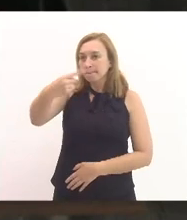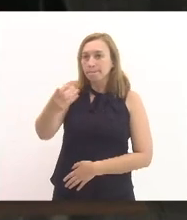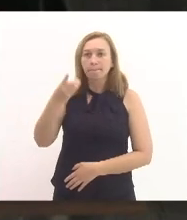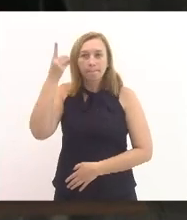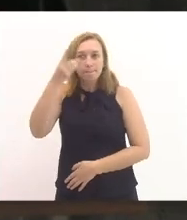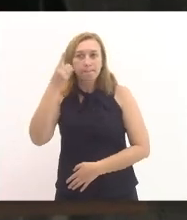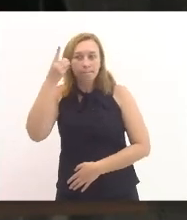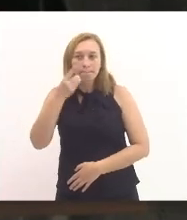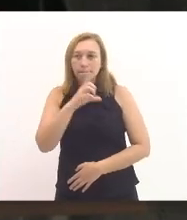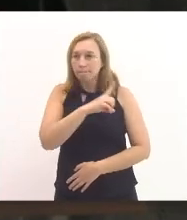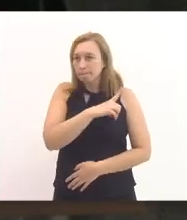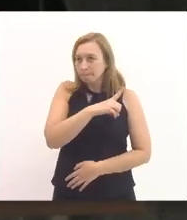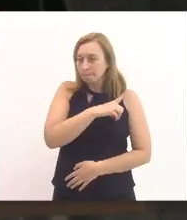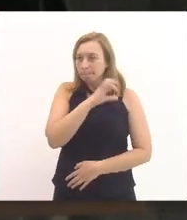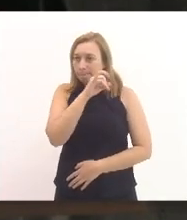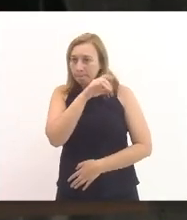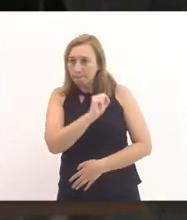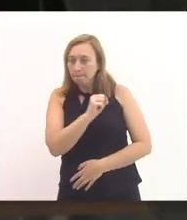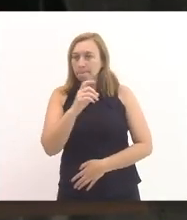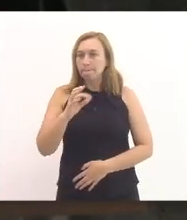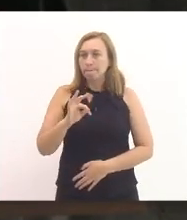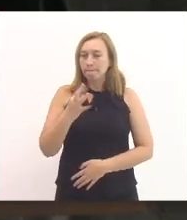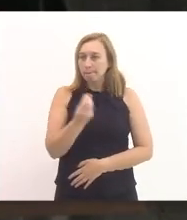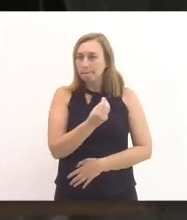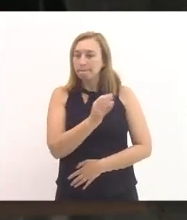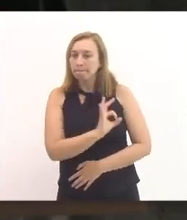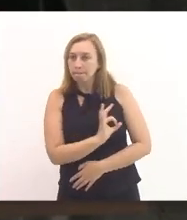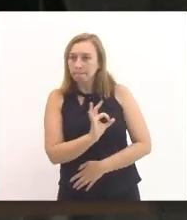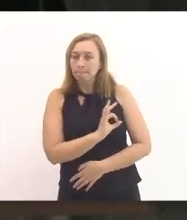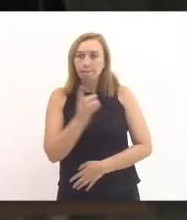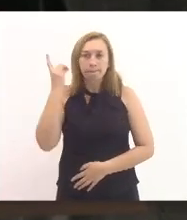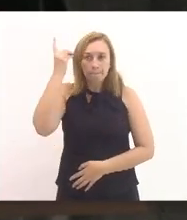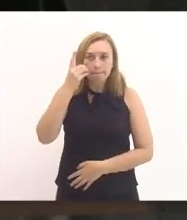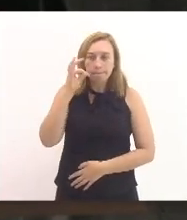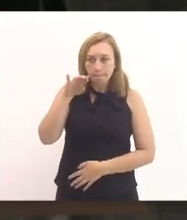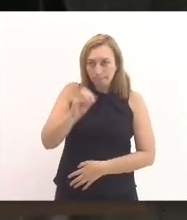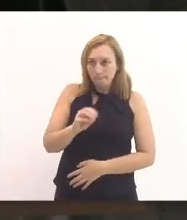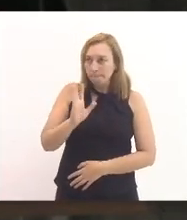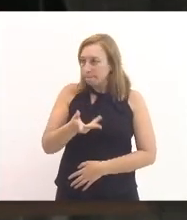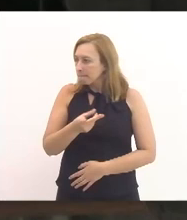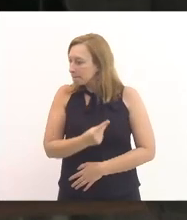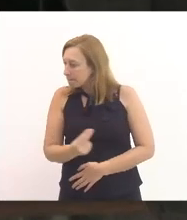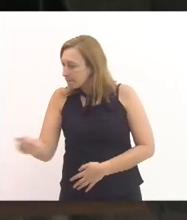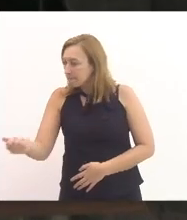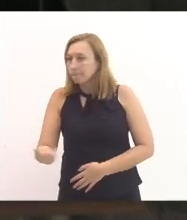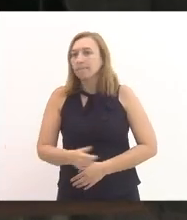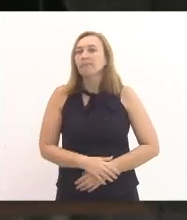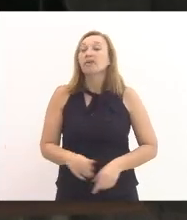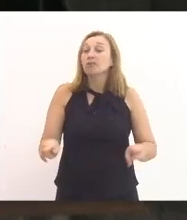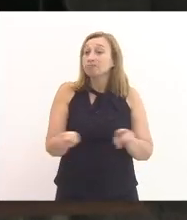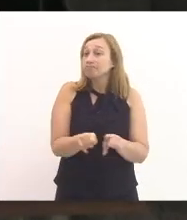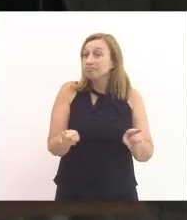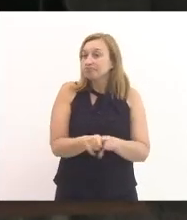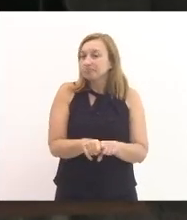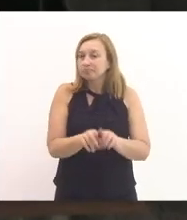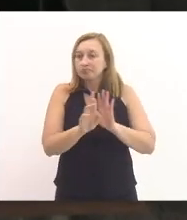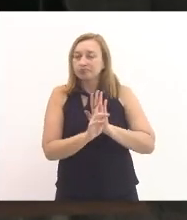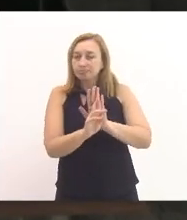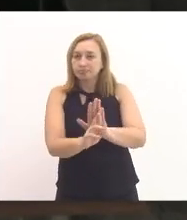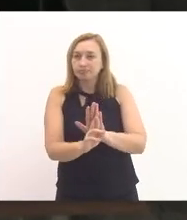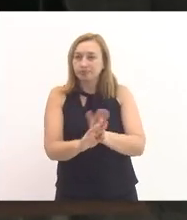de Carlos Augusto Doutora Marta Rocha o Gualberto que saiu se ausentou E também o